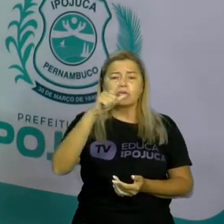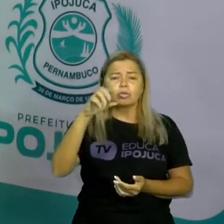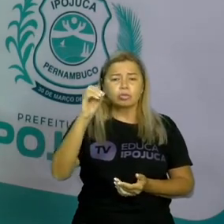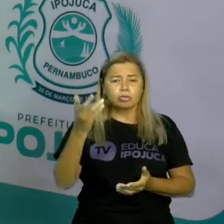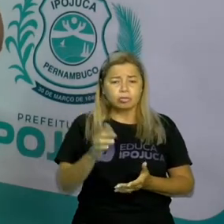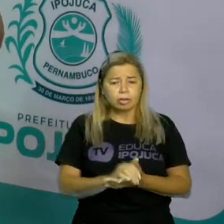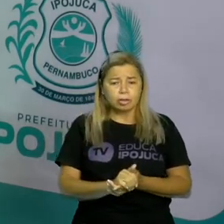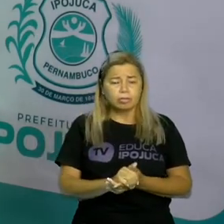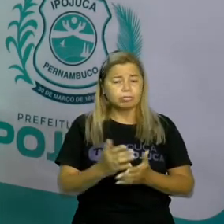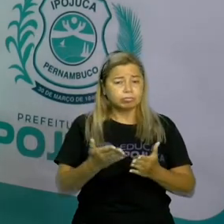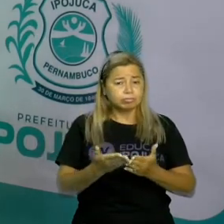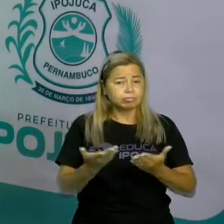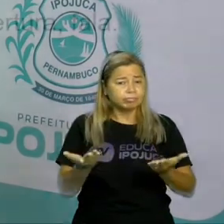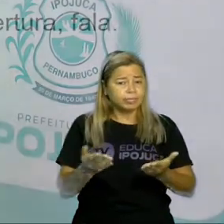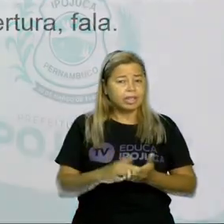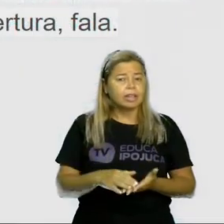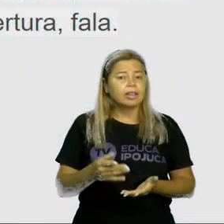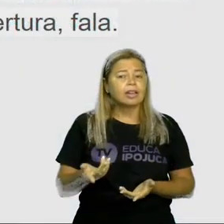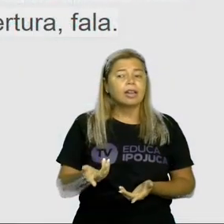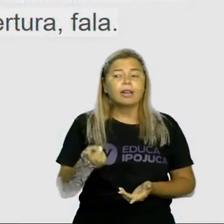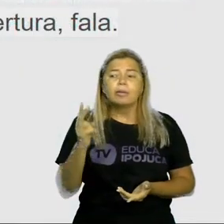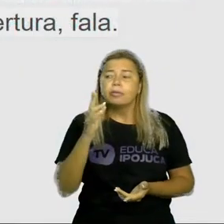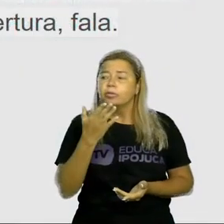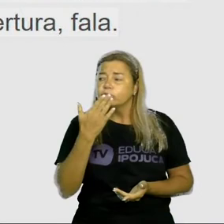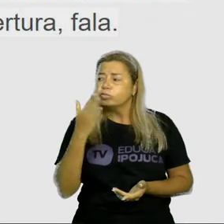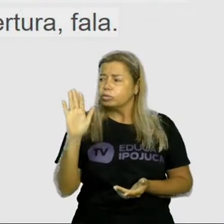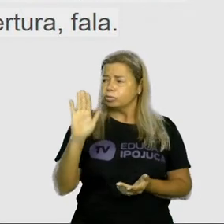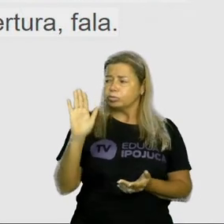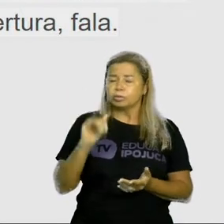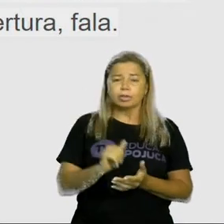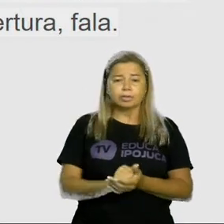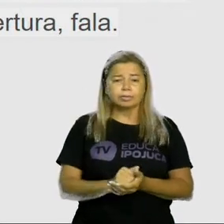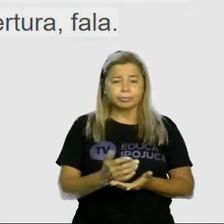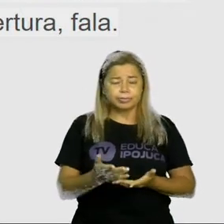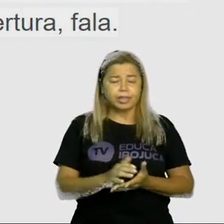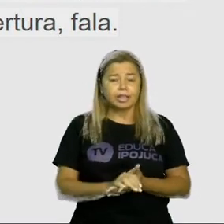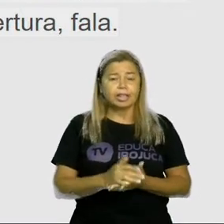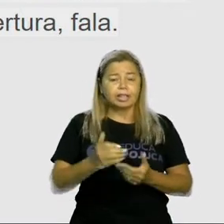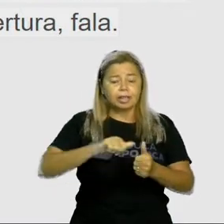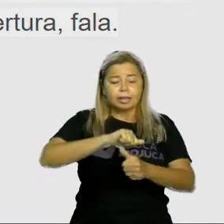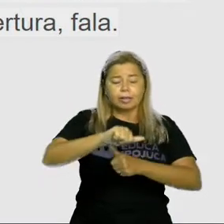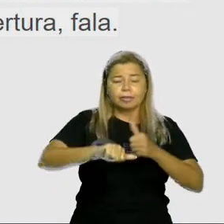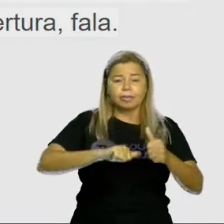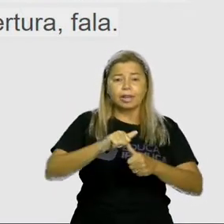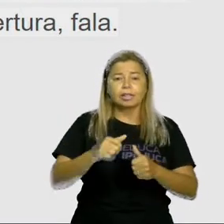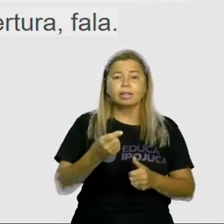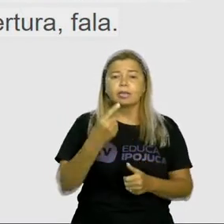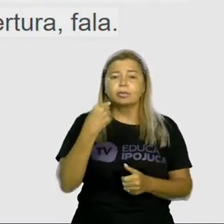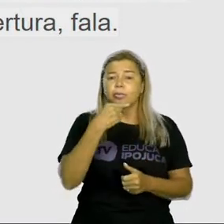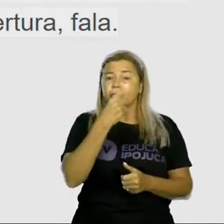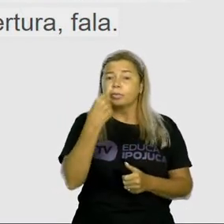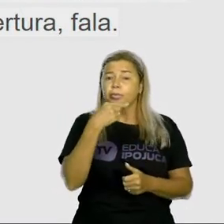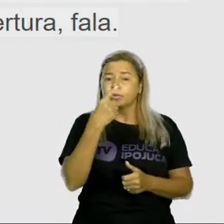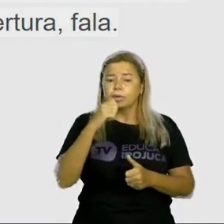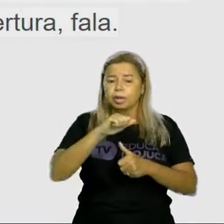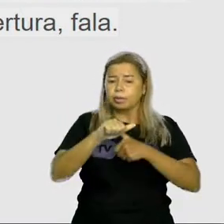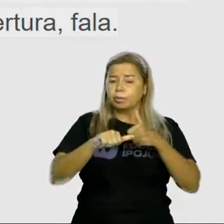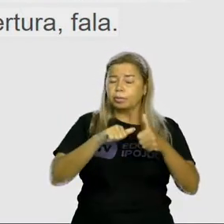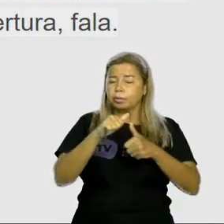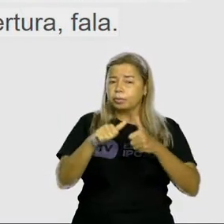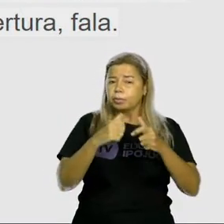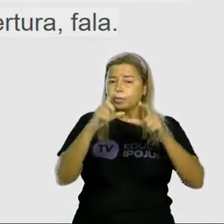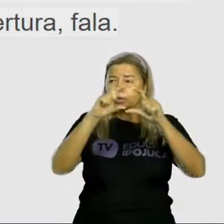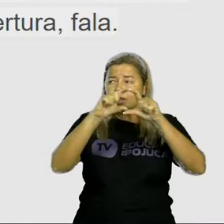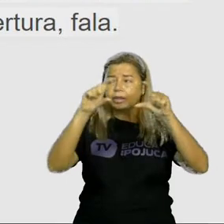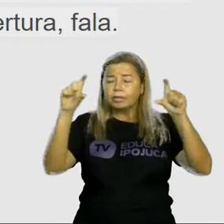para a vizinha do primeiro D. Então, nessa outra frase, a palavra boca, ela já está mudando o sentido. E